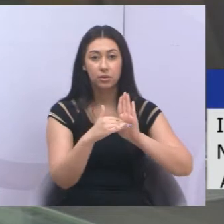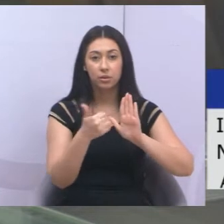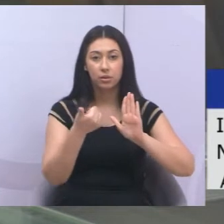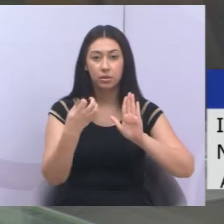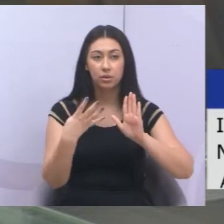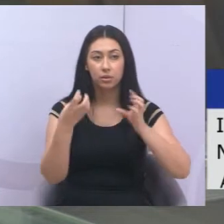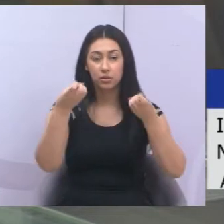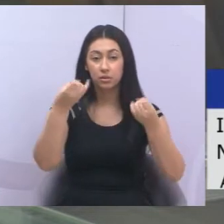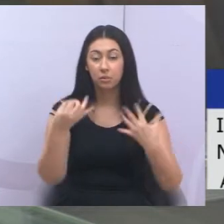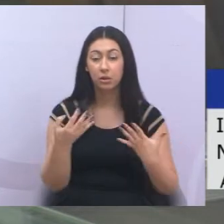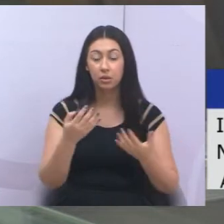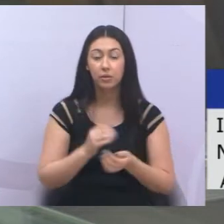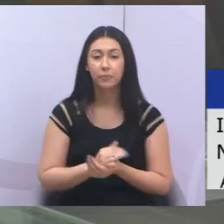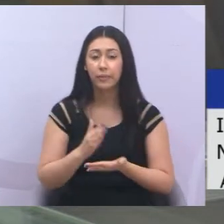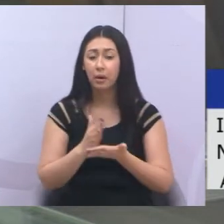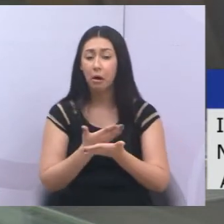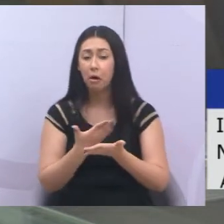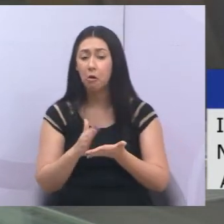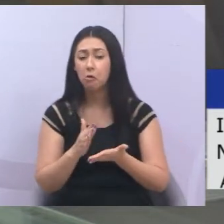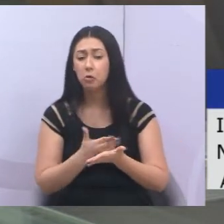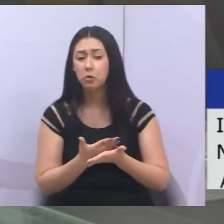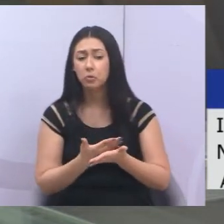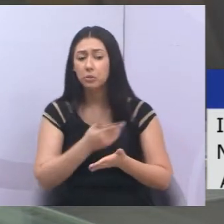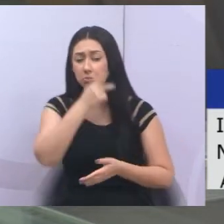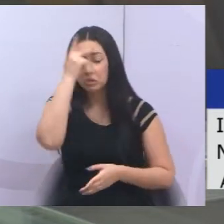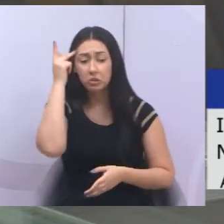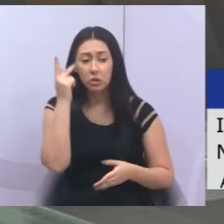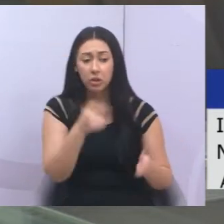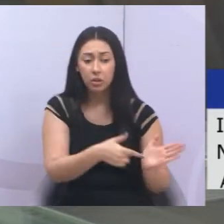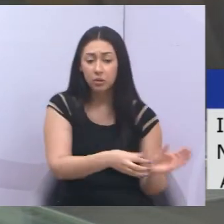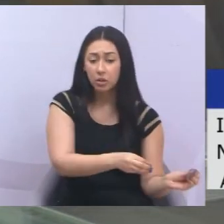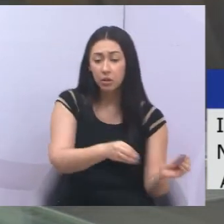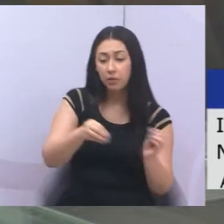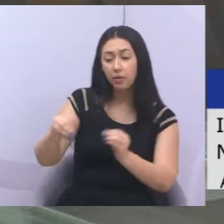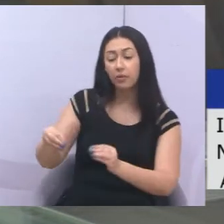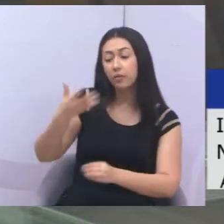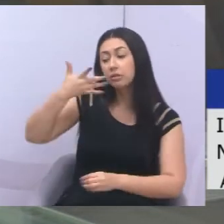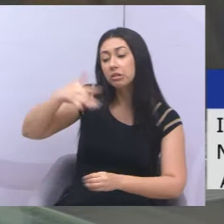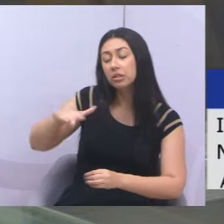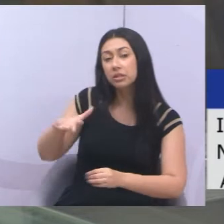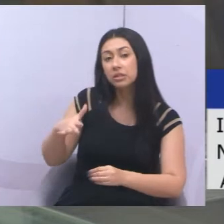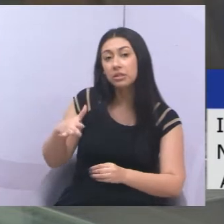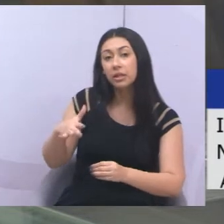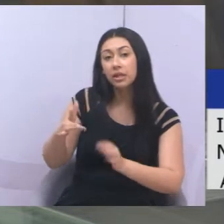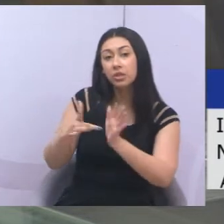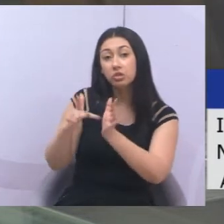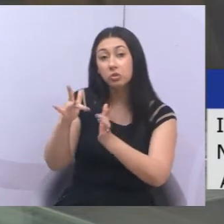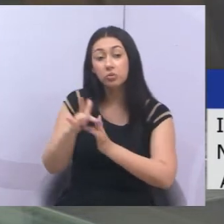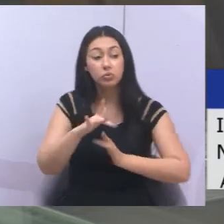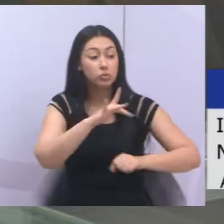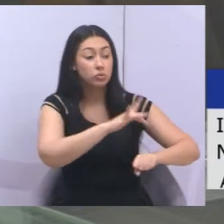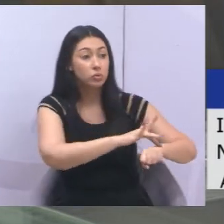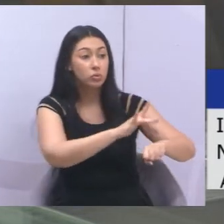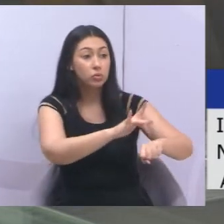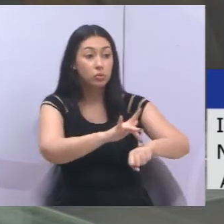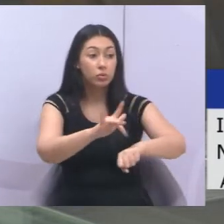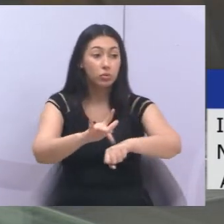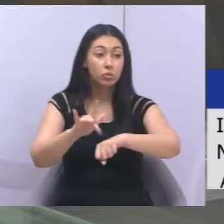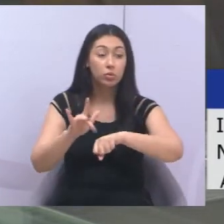assim: alguns traziam crianças a Jesus para que ele tocasse nelas, a fim